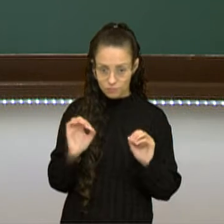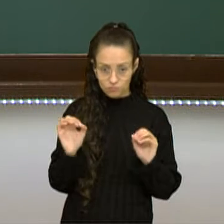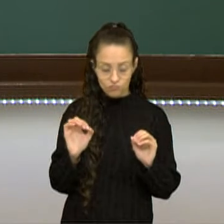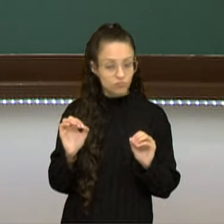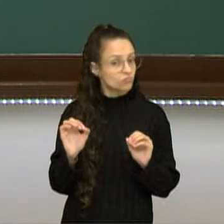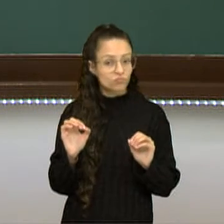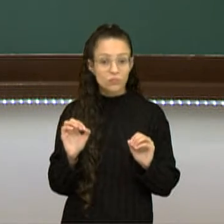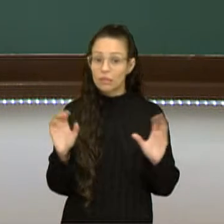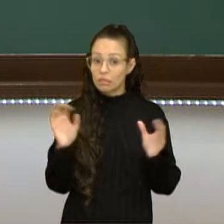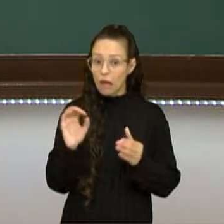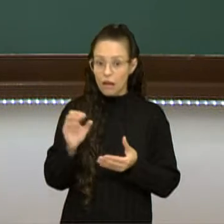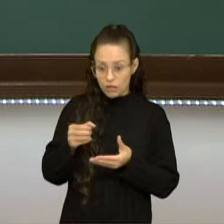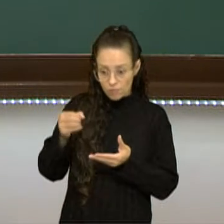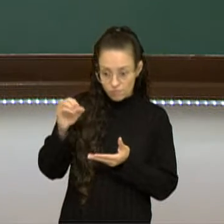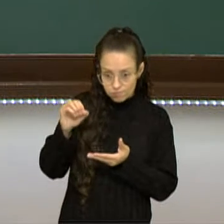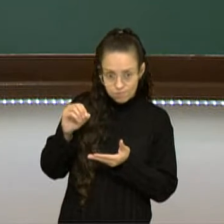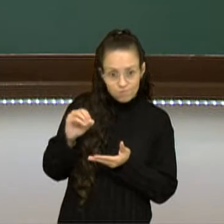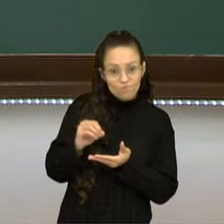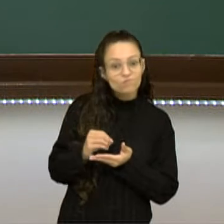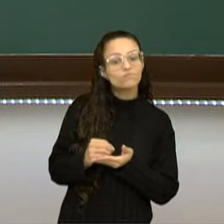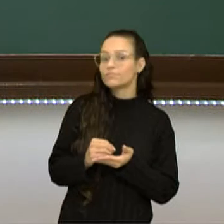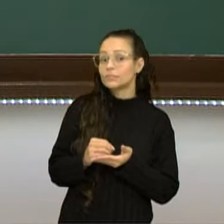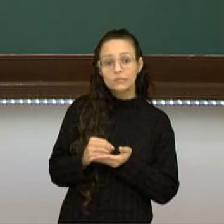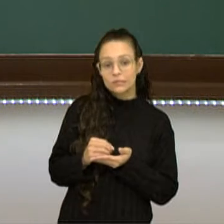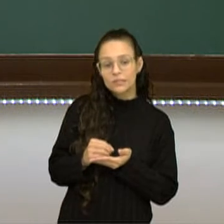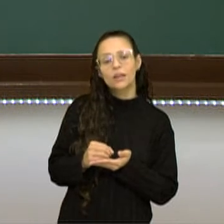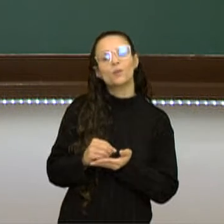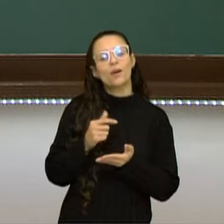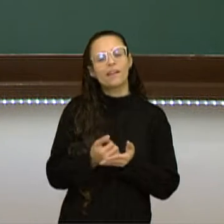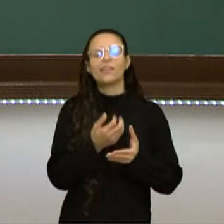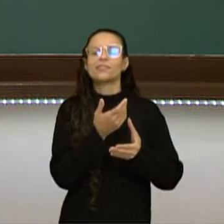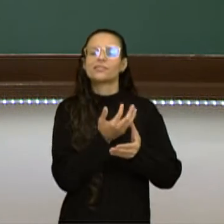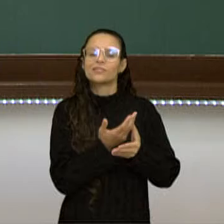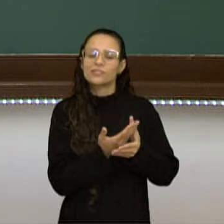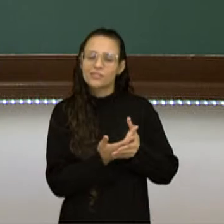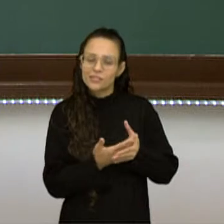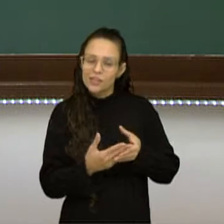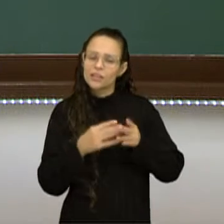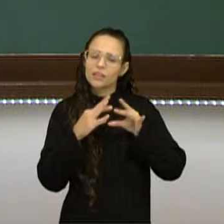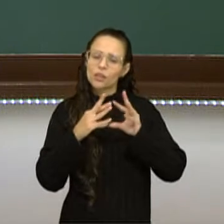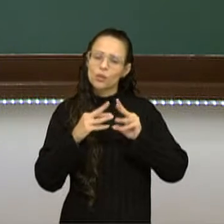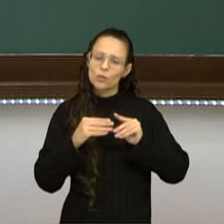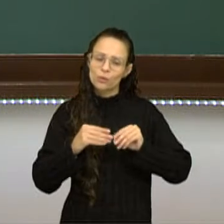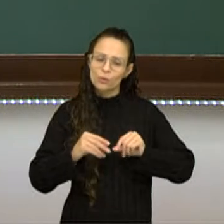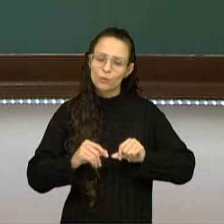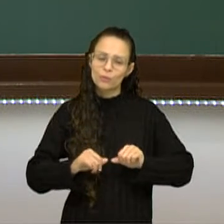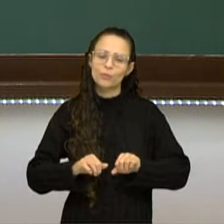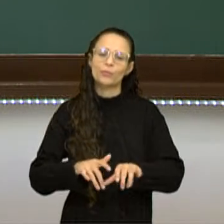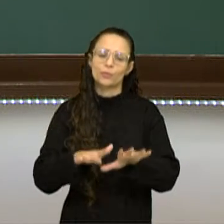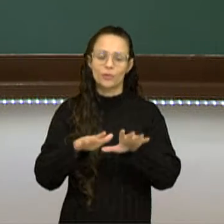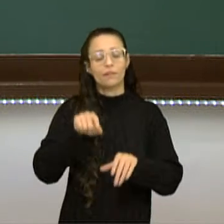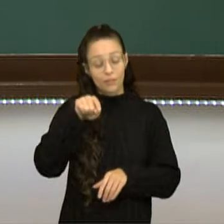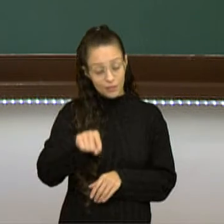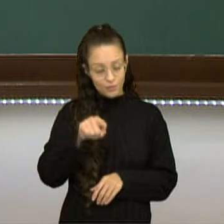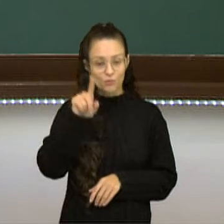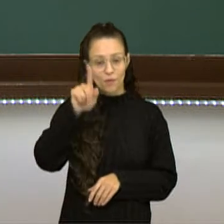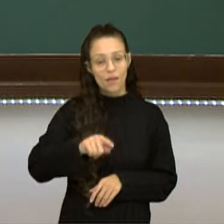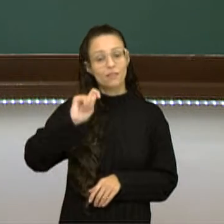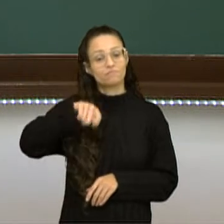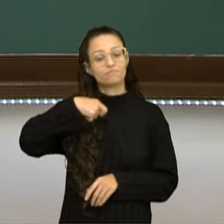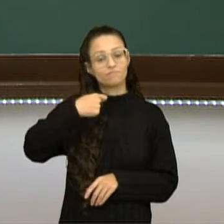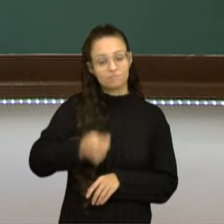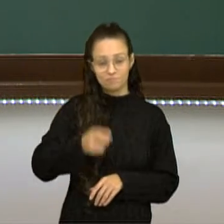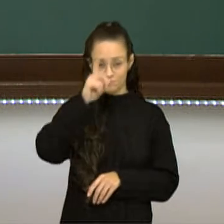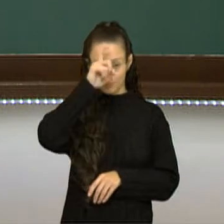tem nenhum embrião implantado ali, aquela camada sanguínea se desprende e é isso então que a gente chama